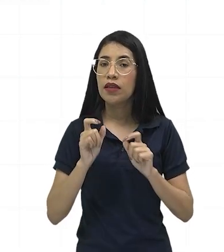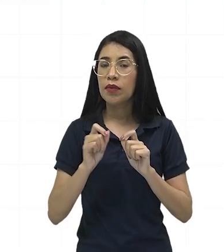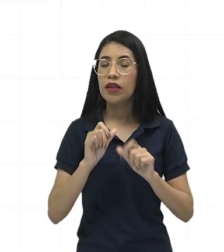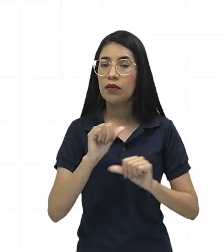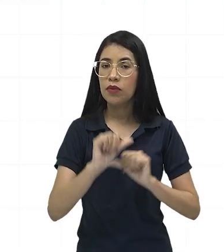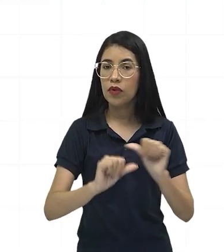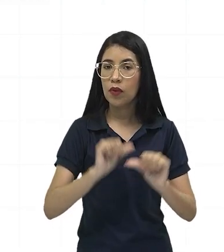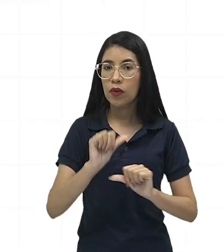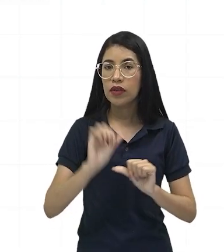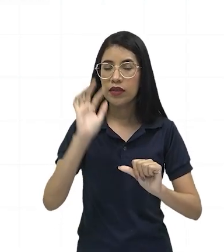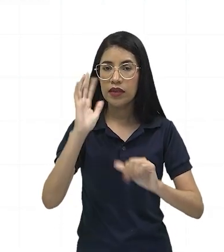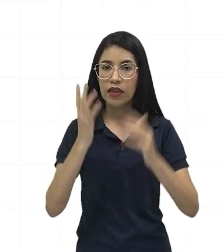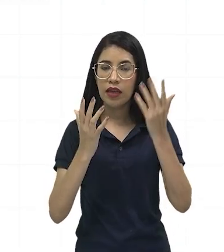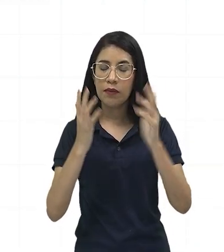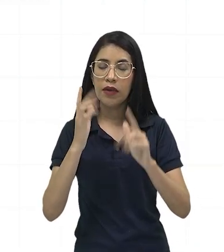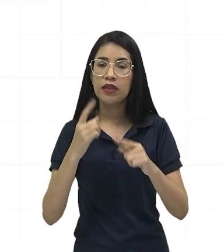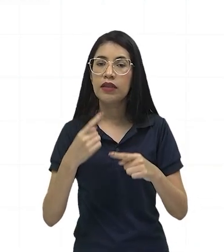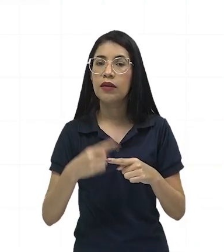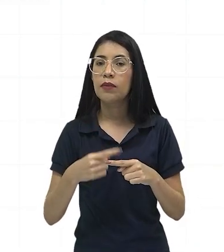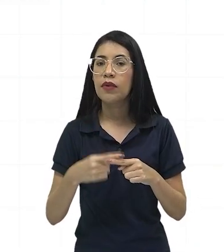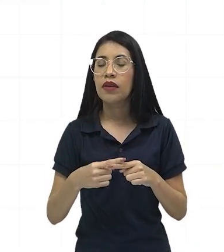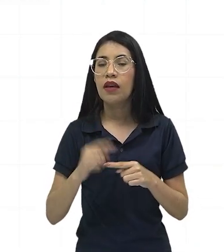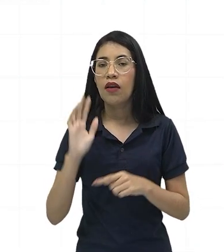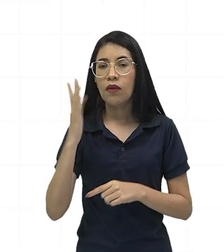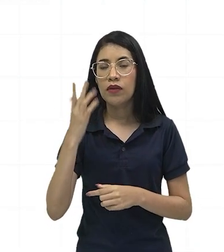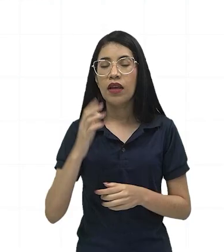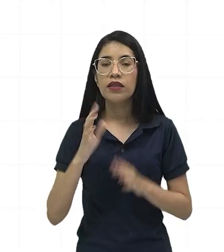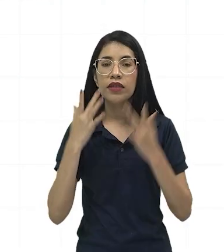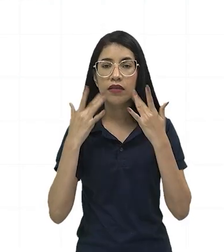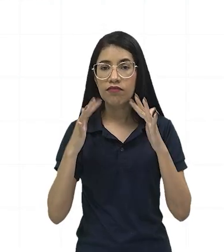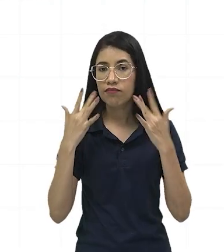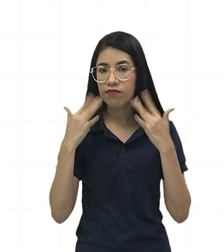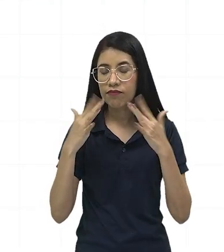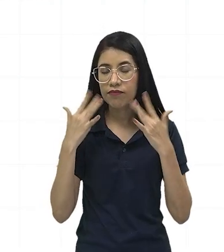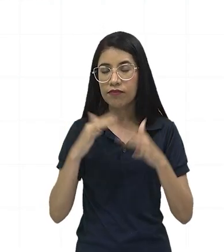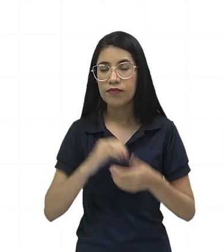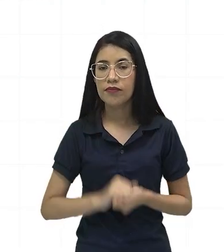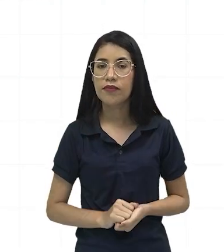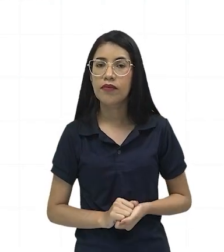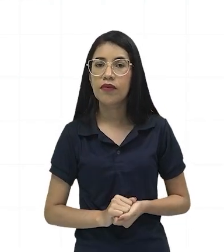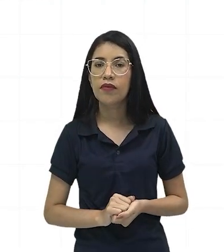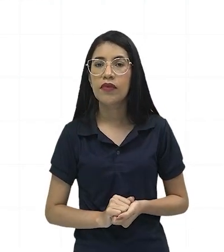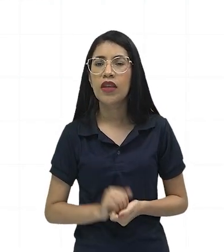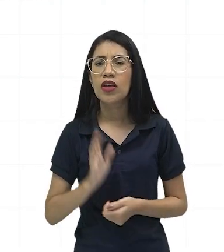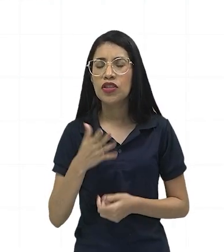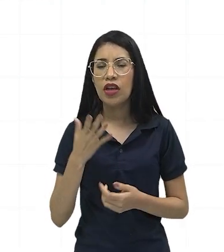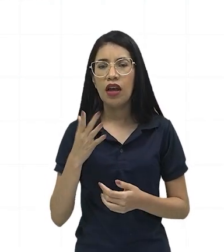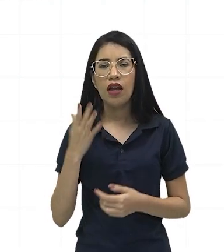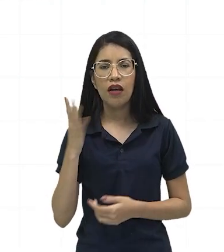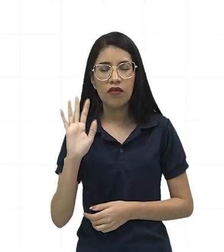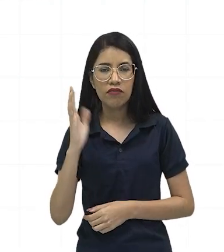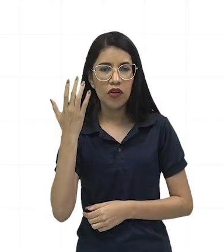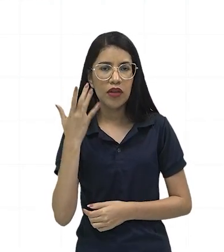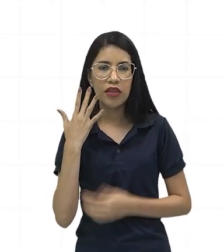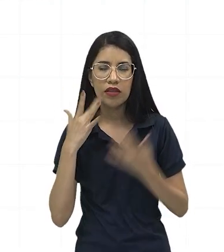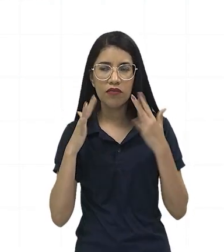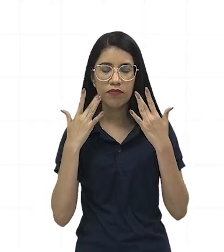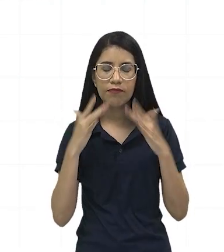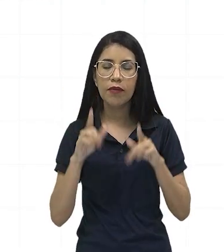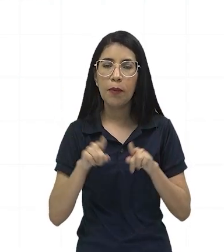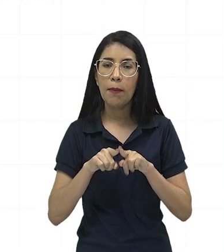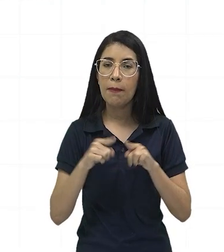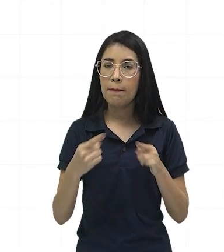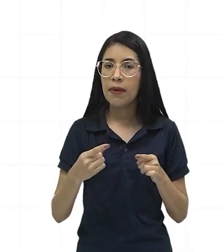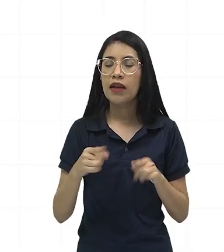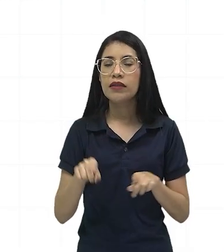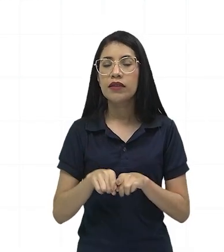climáticas como decorrência de causas naturais, que naturalmente já iria acontecer, mas